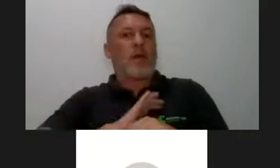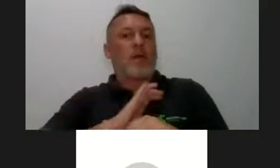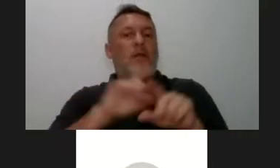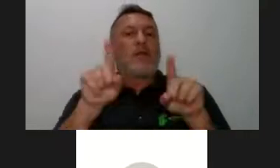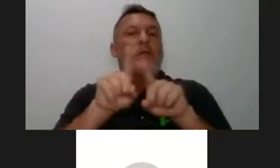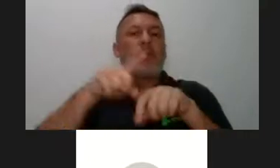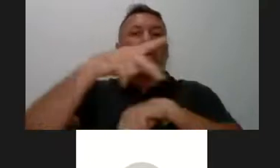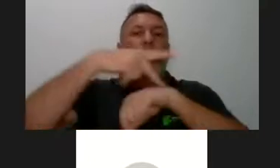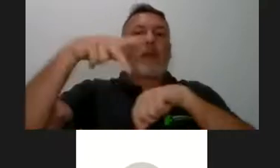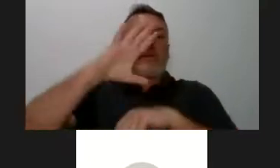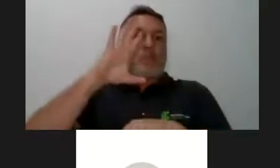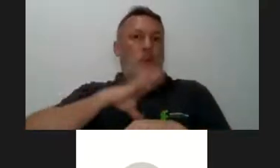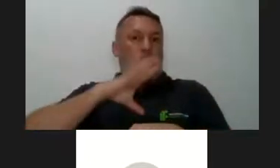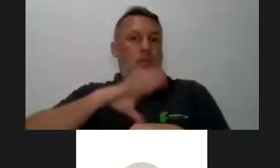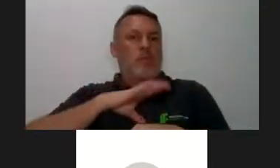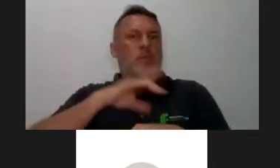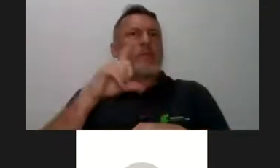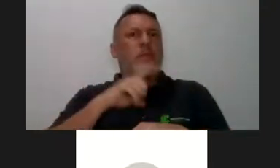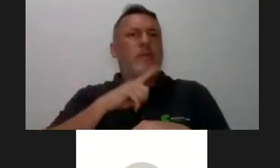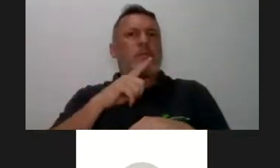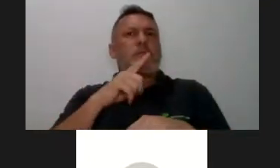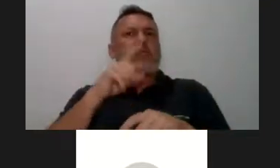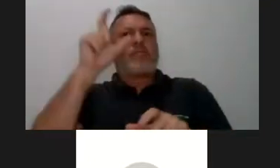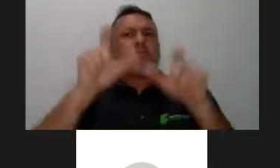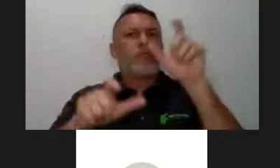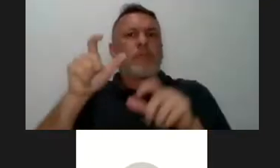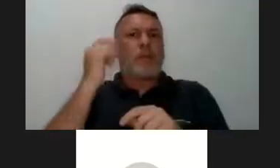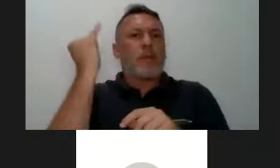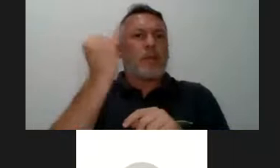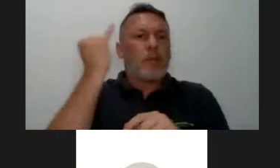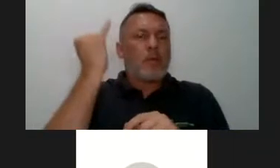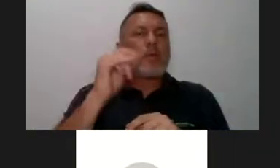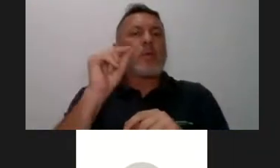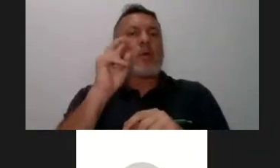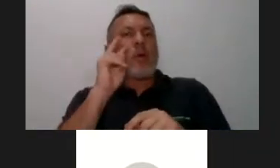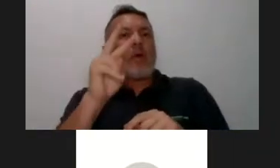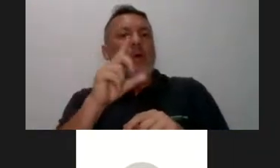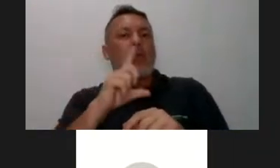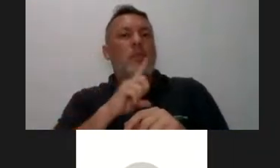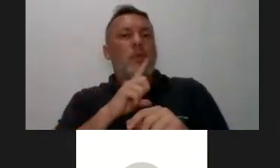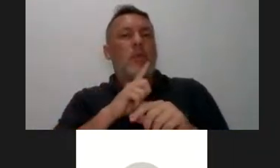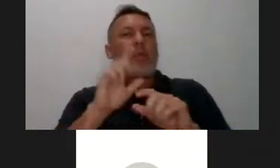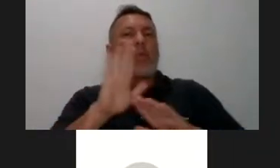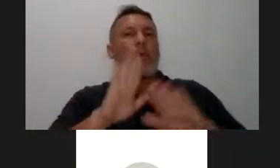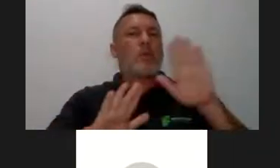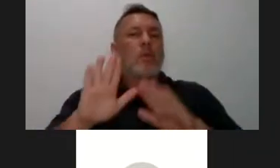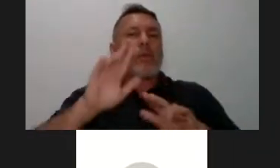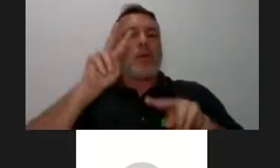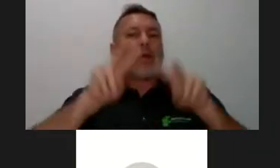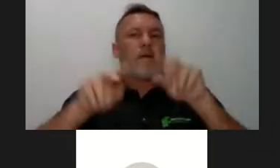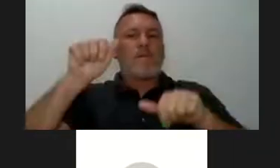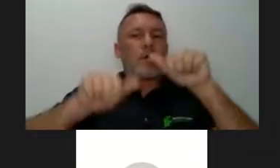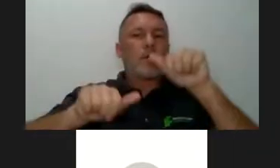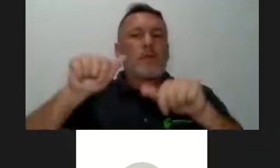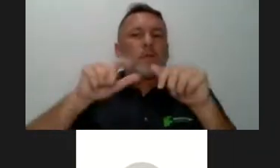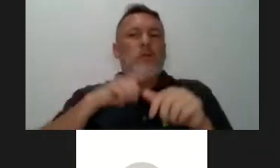Portugal. Personagens importantes que tomaram o cuidado de fazer uma avaliação crítica,